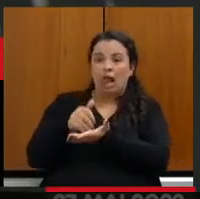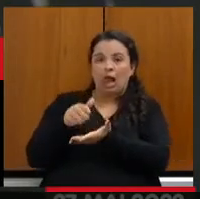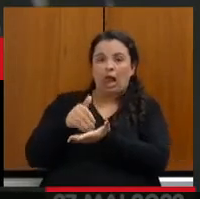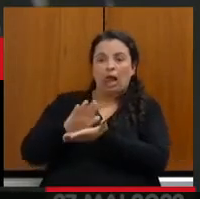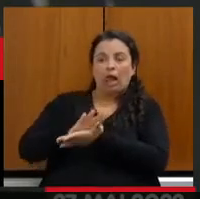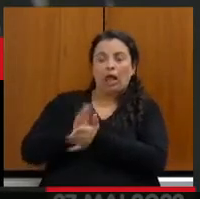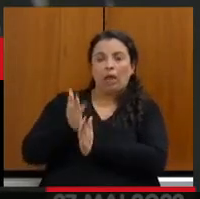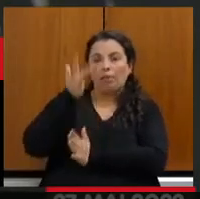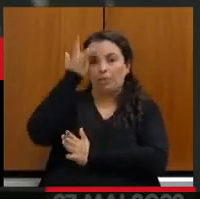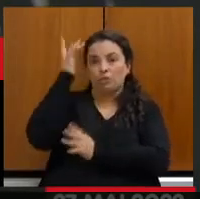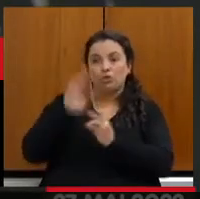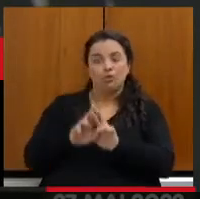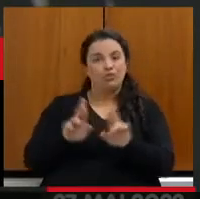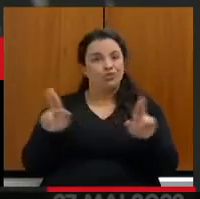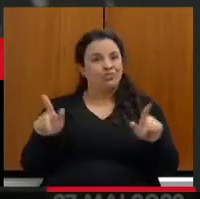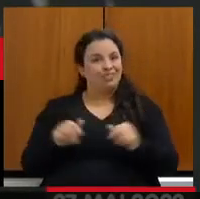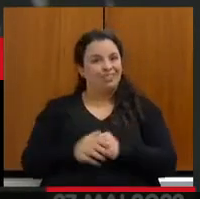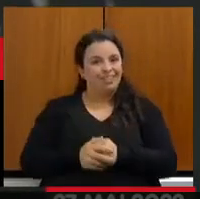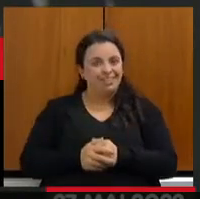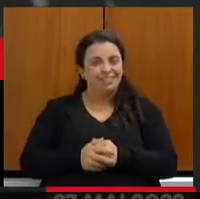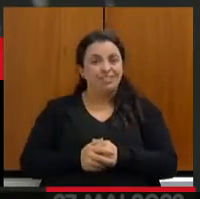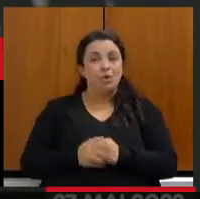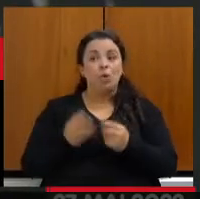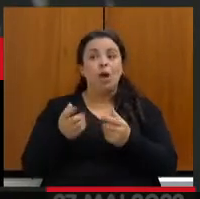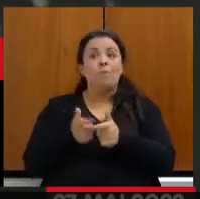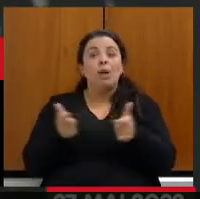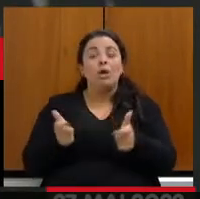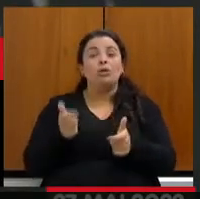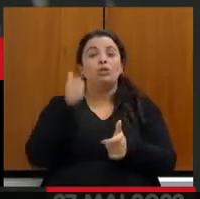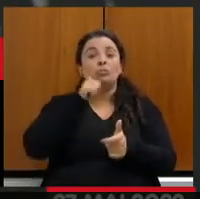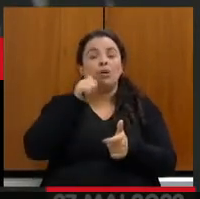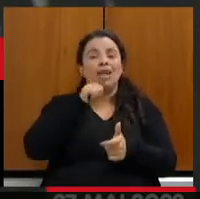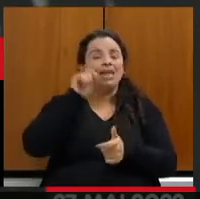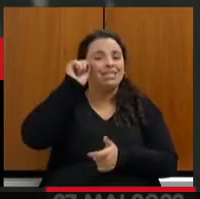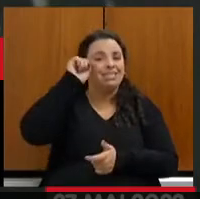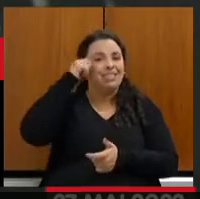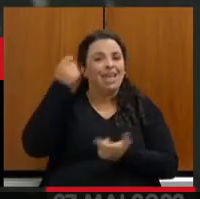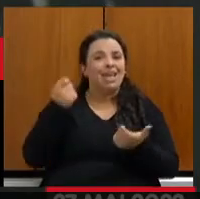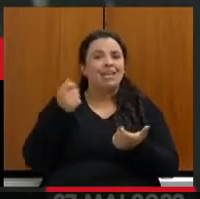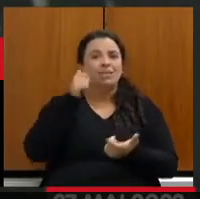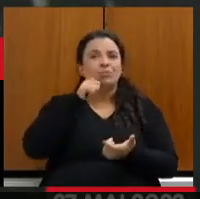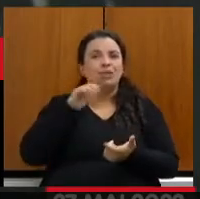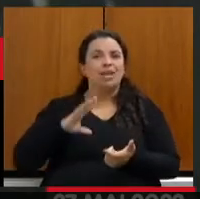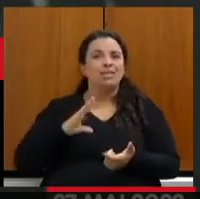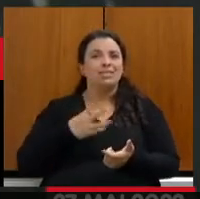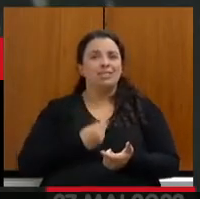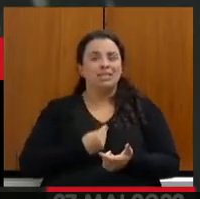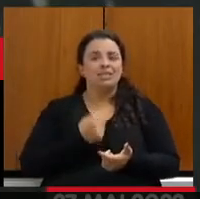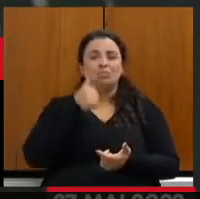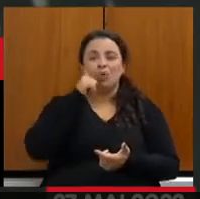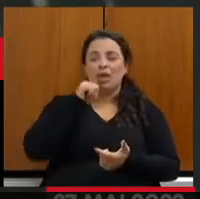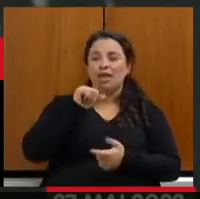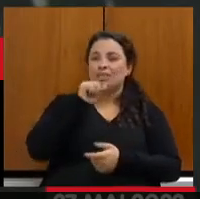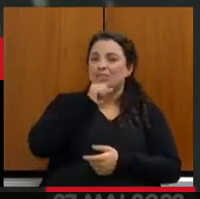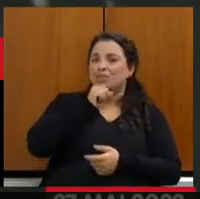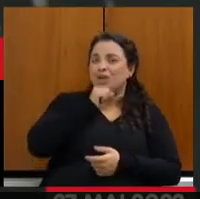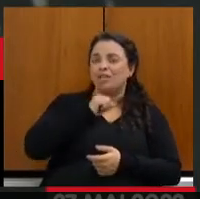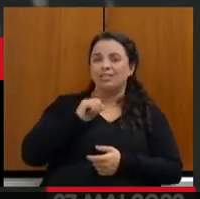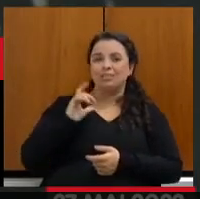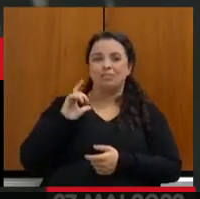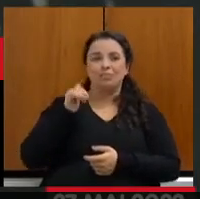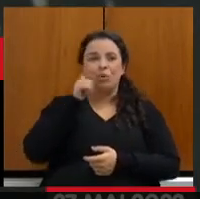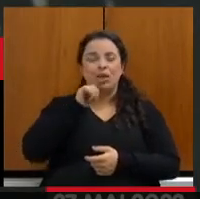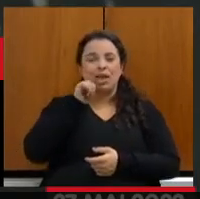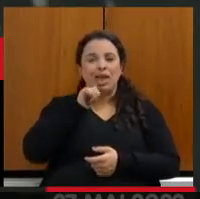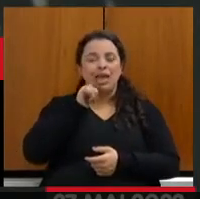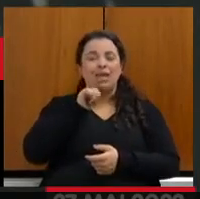cria situações onde a existência de muitas de nós de mulheres negras como eu de mulheres trans de mulheres mais velhas e mulheres com